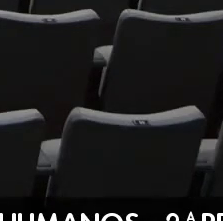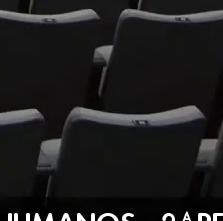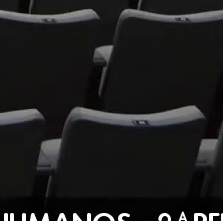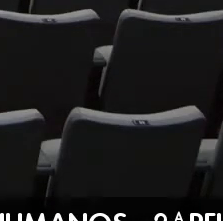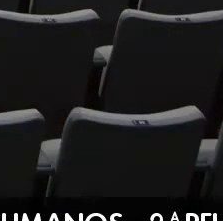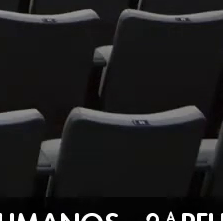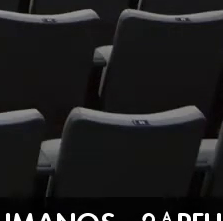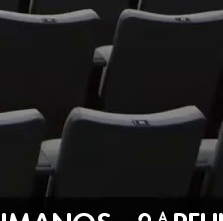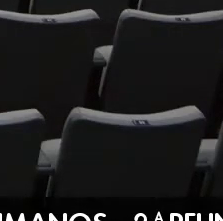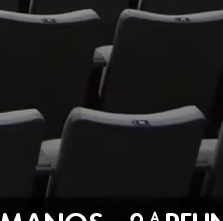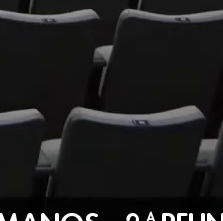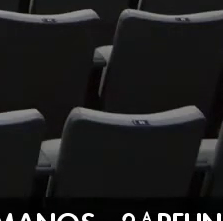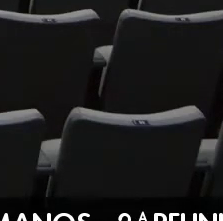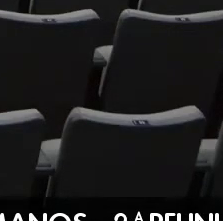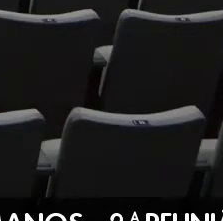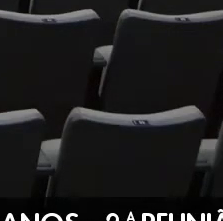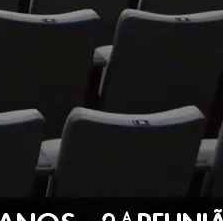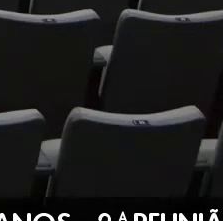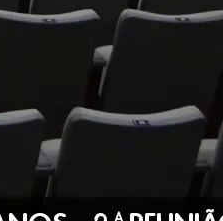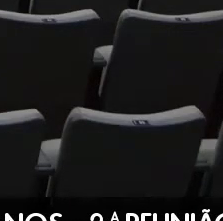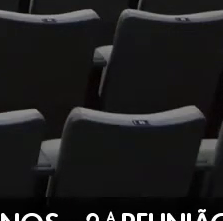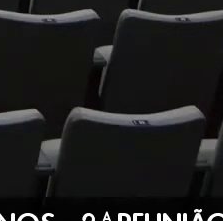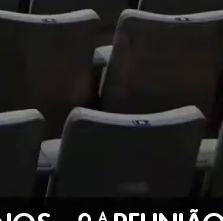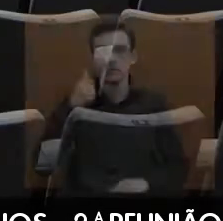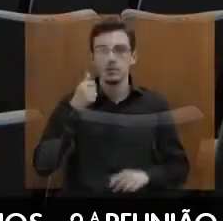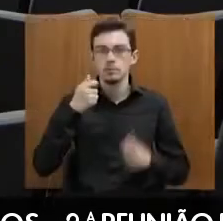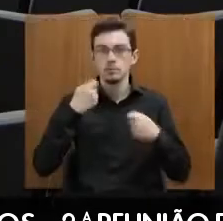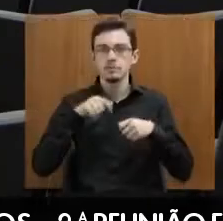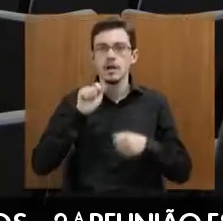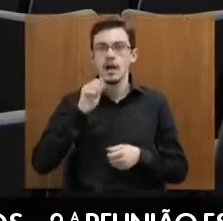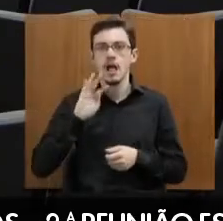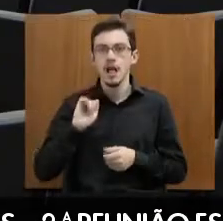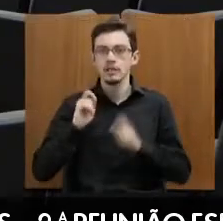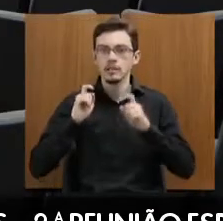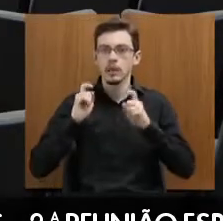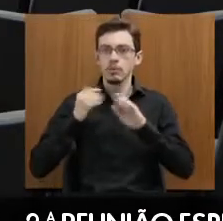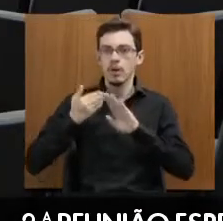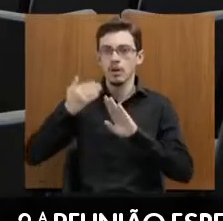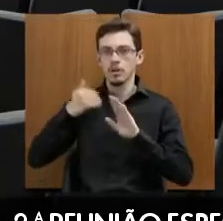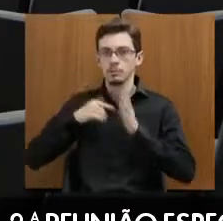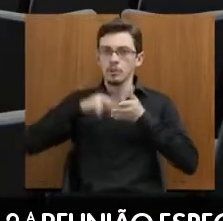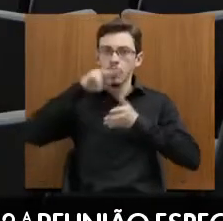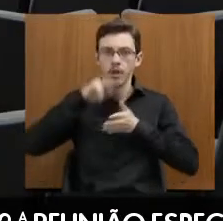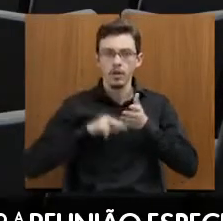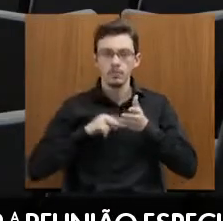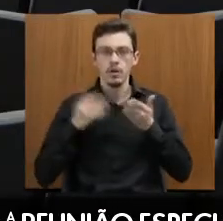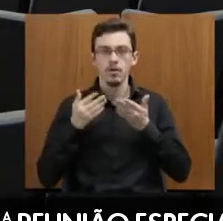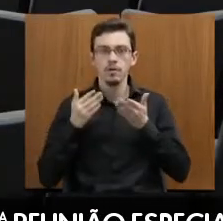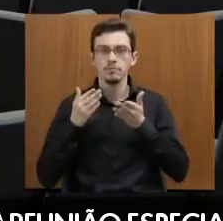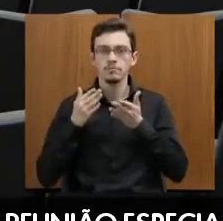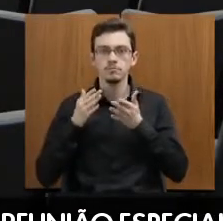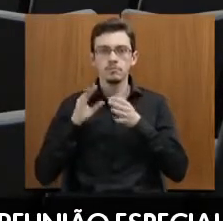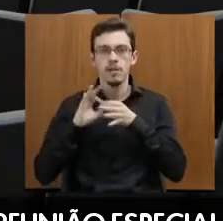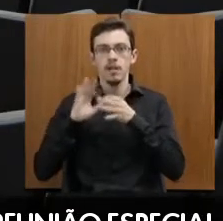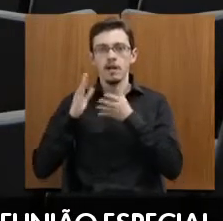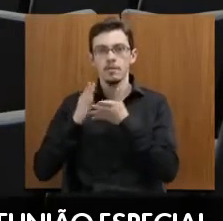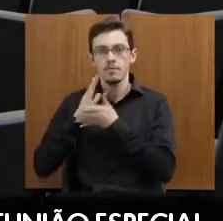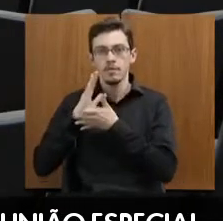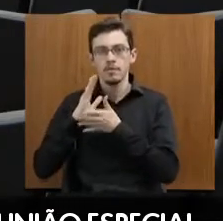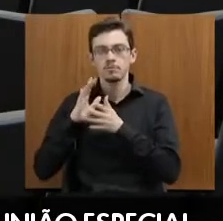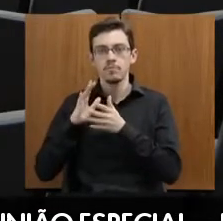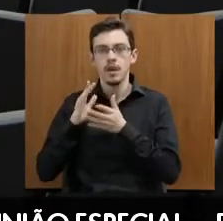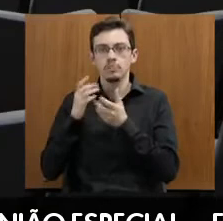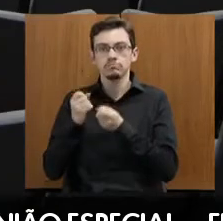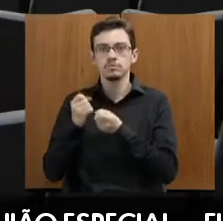132 parágrafo 1º do Regimento Interno dispensa a leitura da ata da reunião anterior considera a aprovada e solicitar a sua